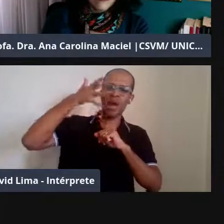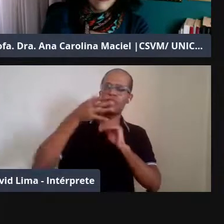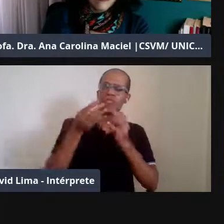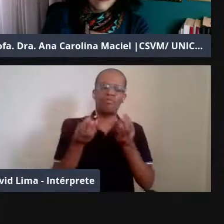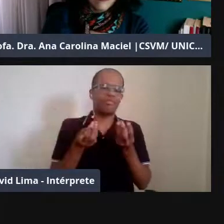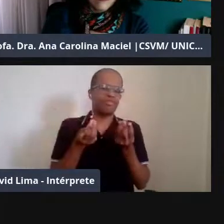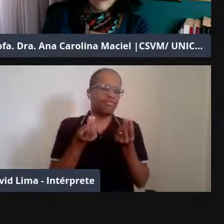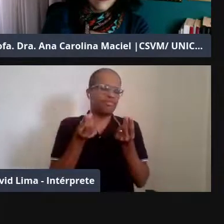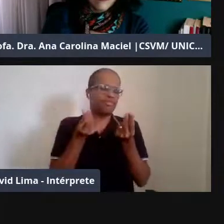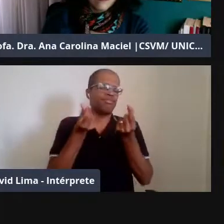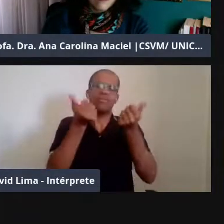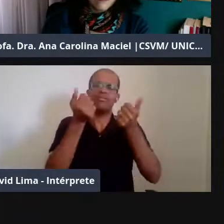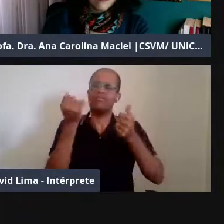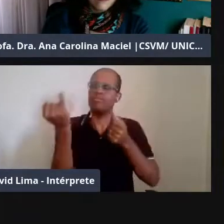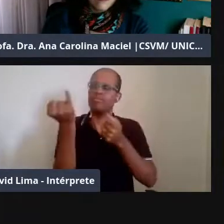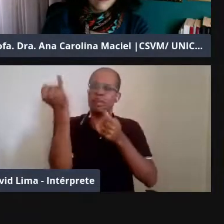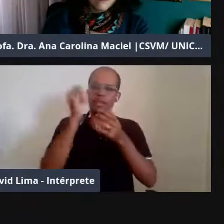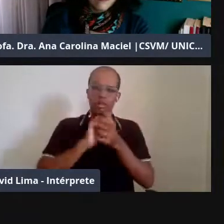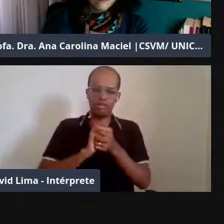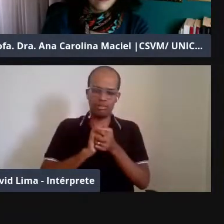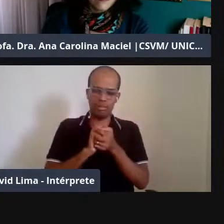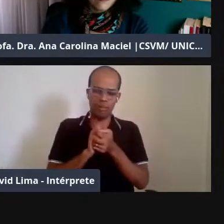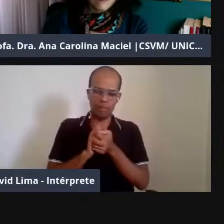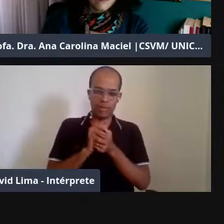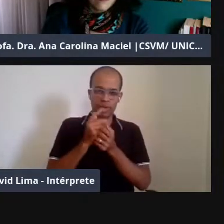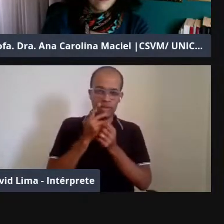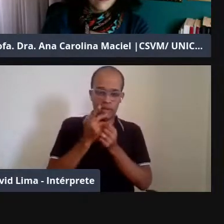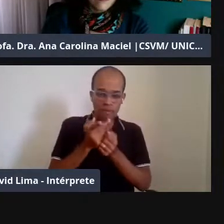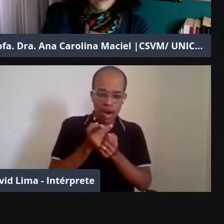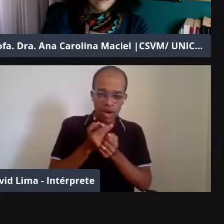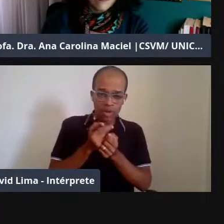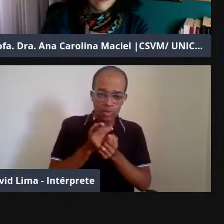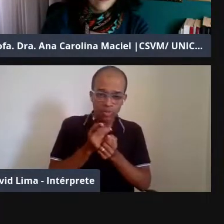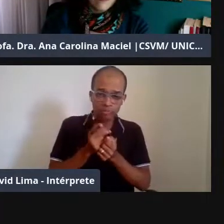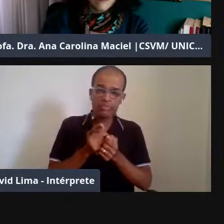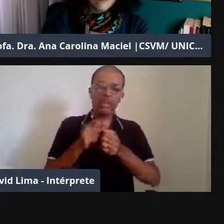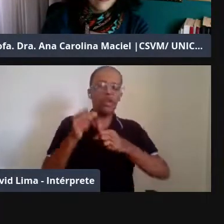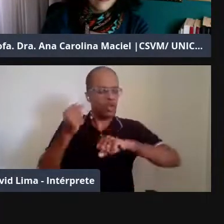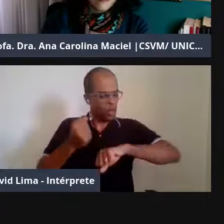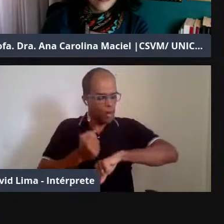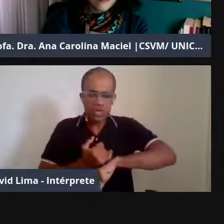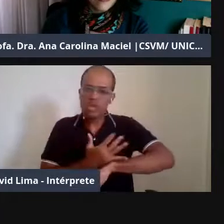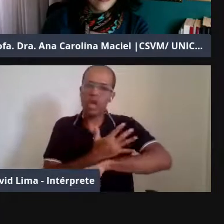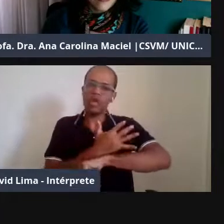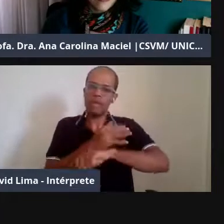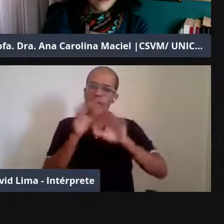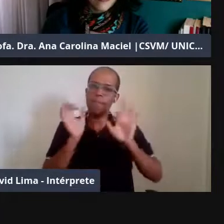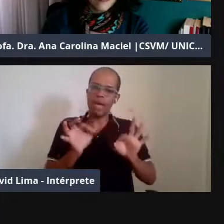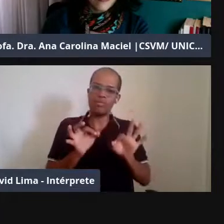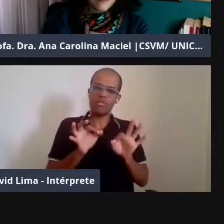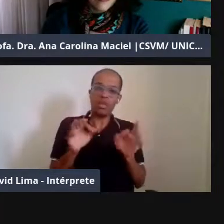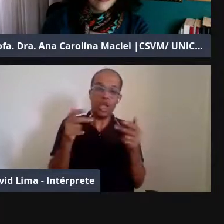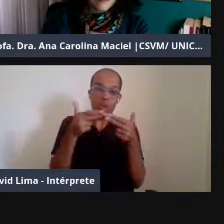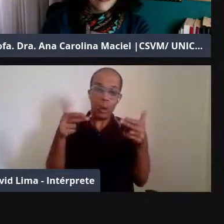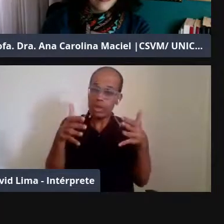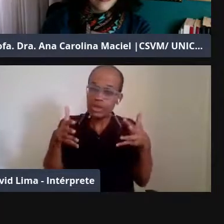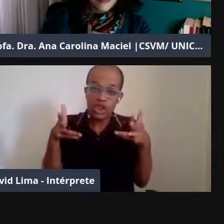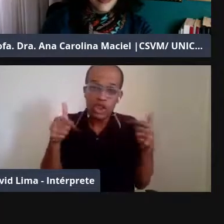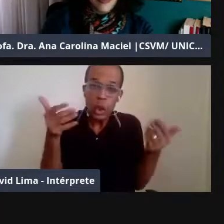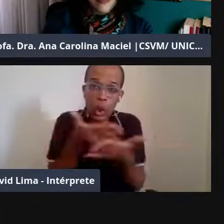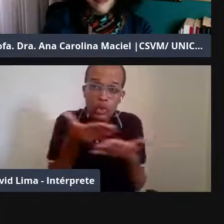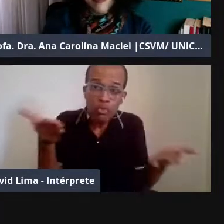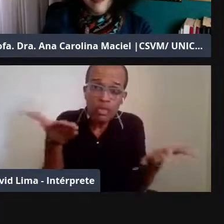muito tocante. Eu diria, na mesma linha, muito emocionante, porque a causa que todos vocês